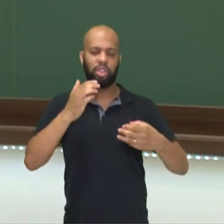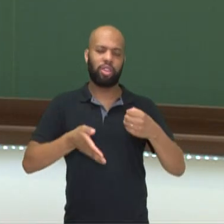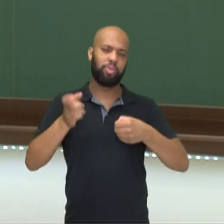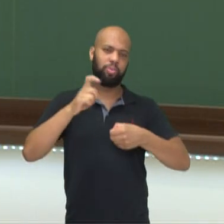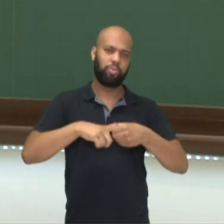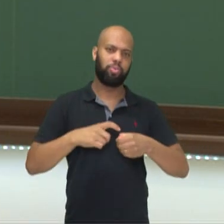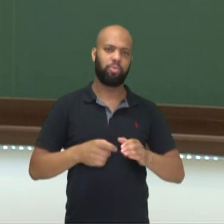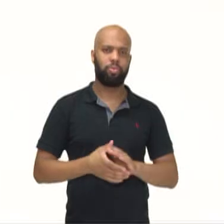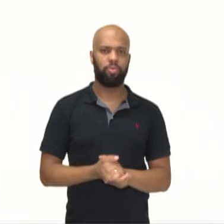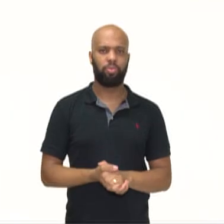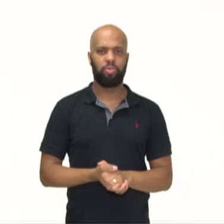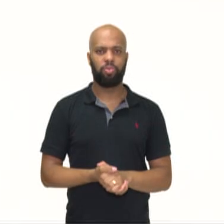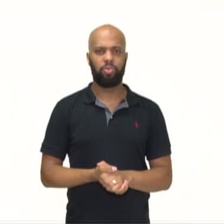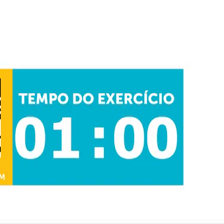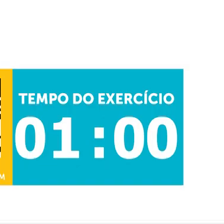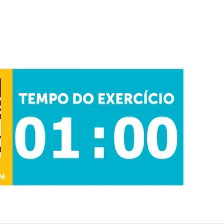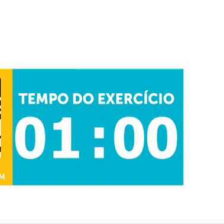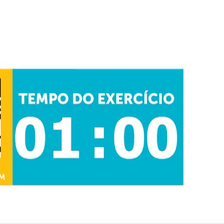já voltamos.